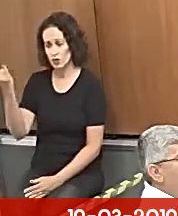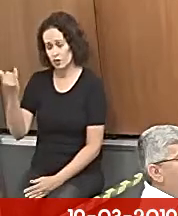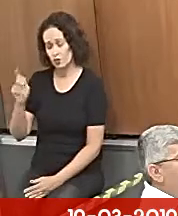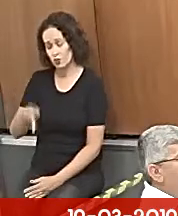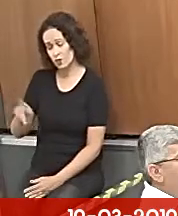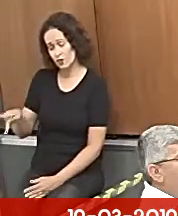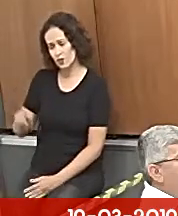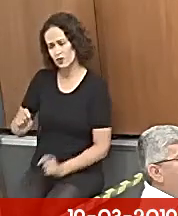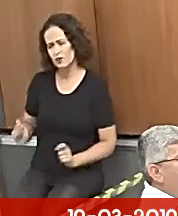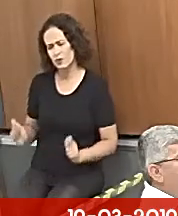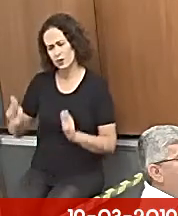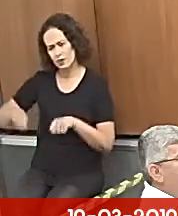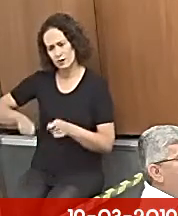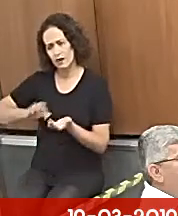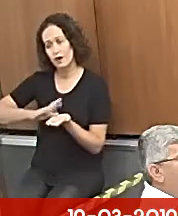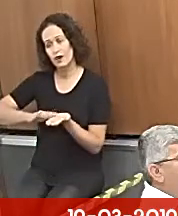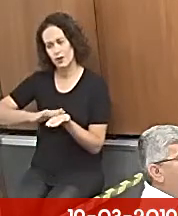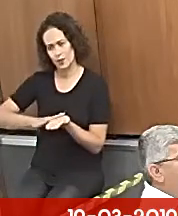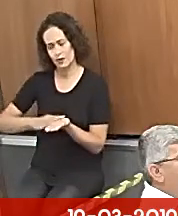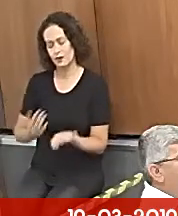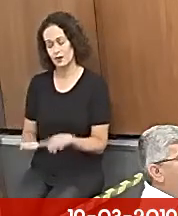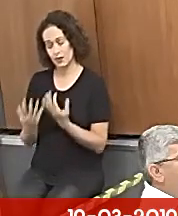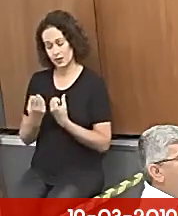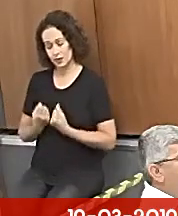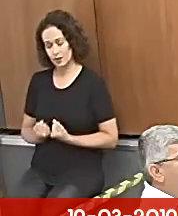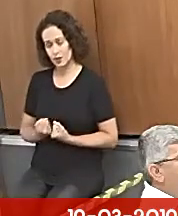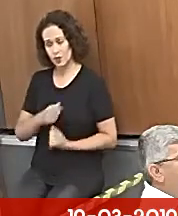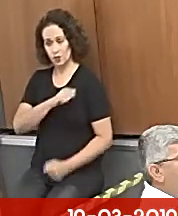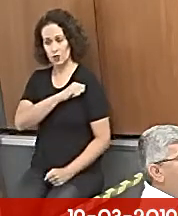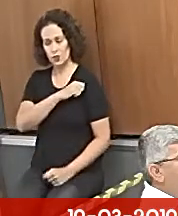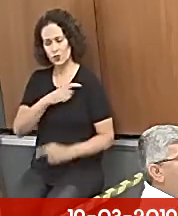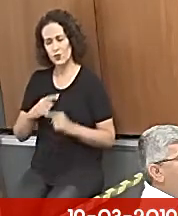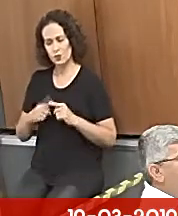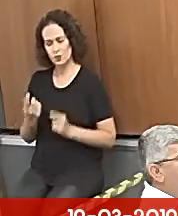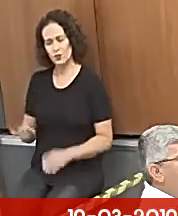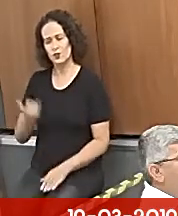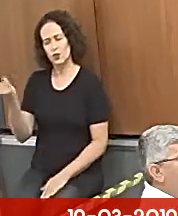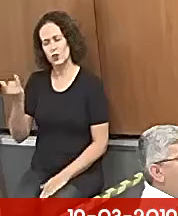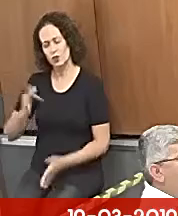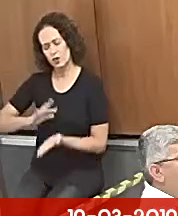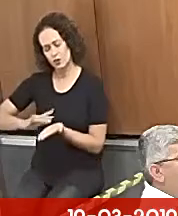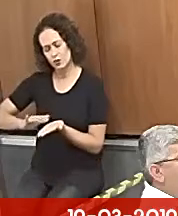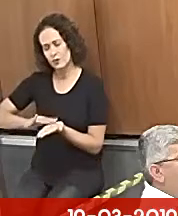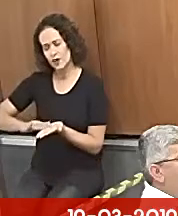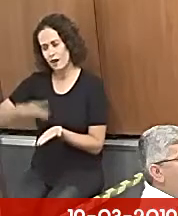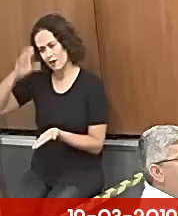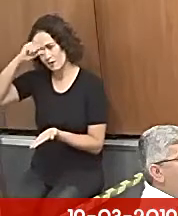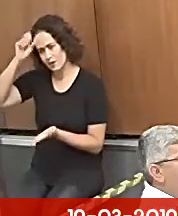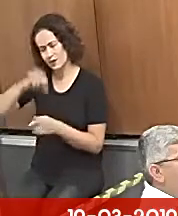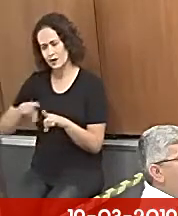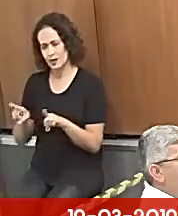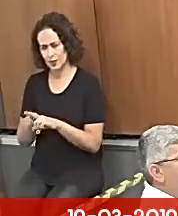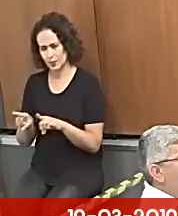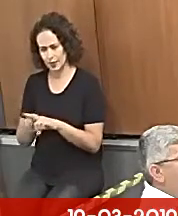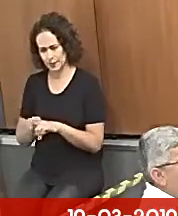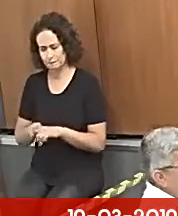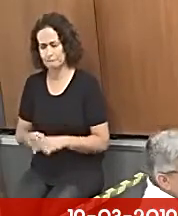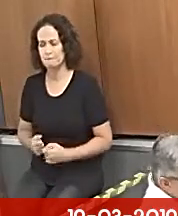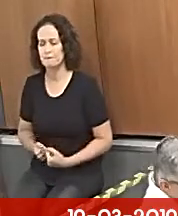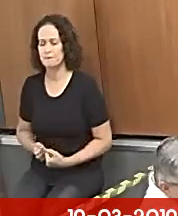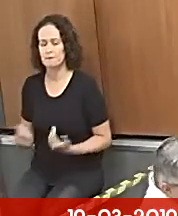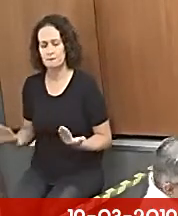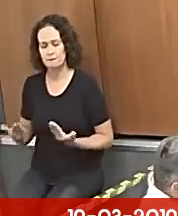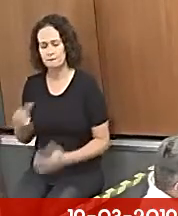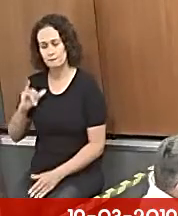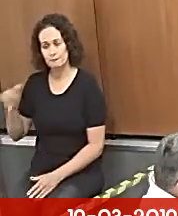não só quando recebe o aluno mas ele se antevê a isso nós vamos é aproveitar a